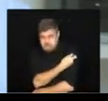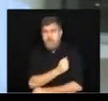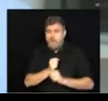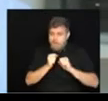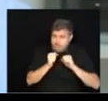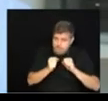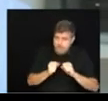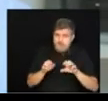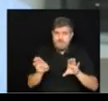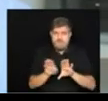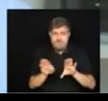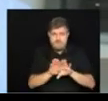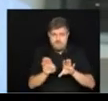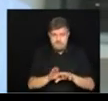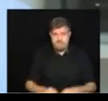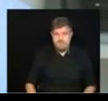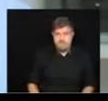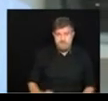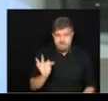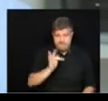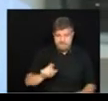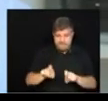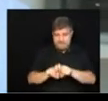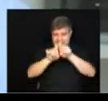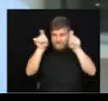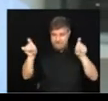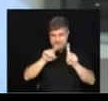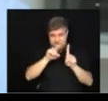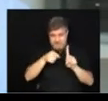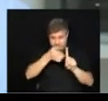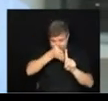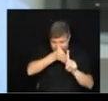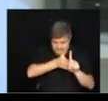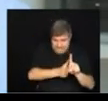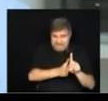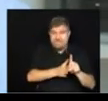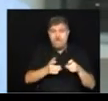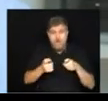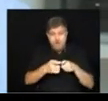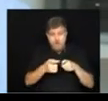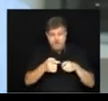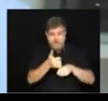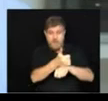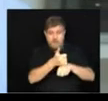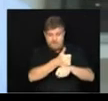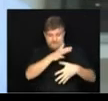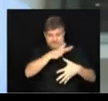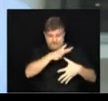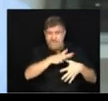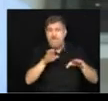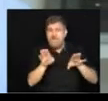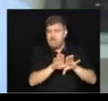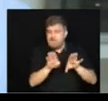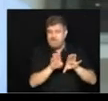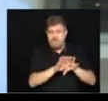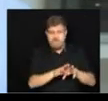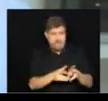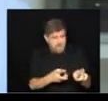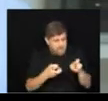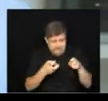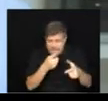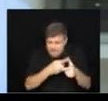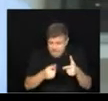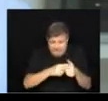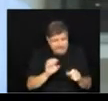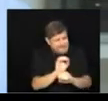a Federação Brasileira de Ginecologia e Obstetrícia também não tem relacionado problemas e, de